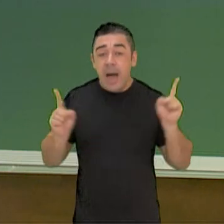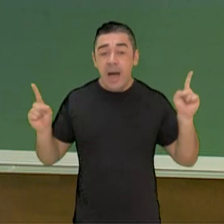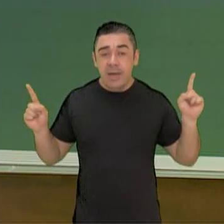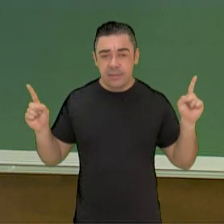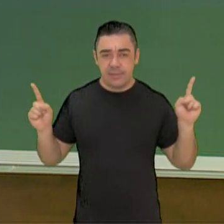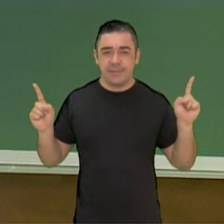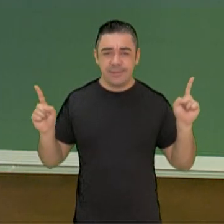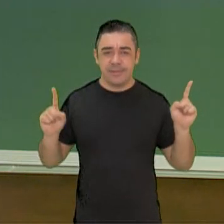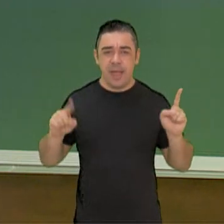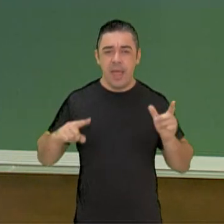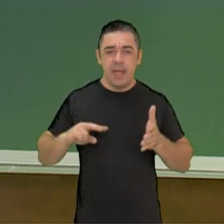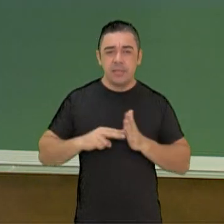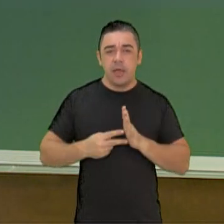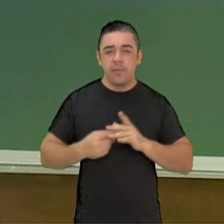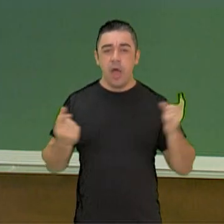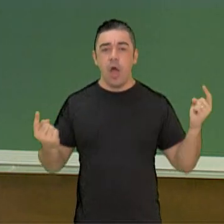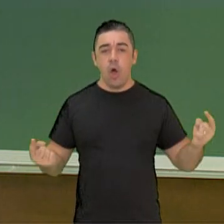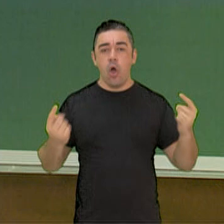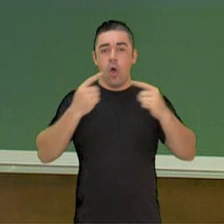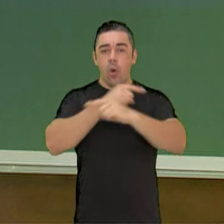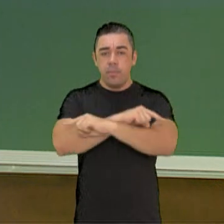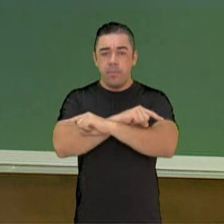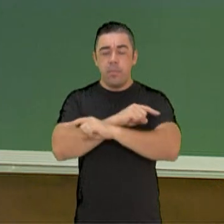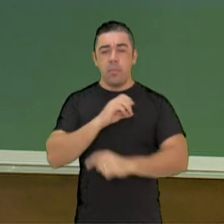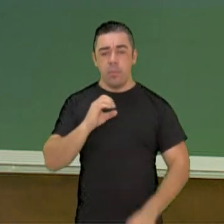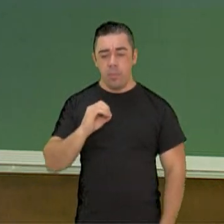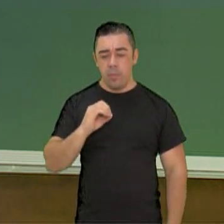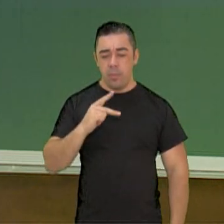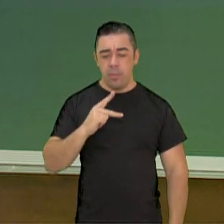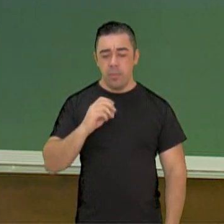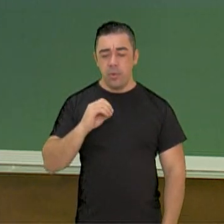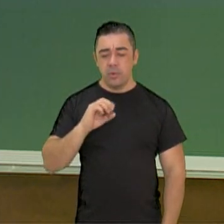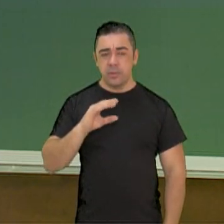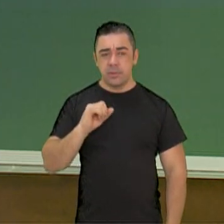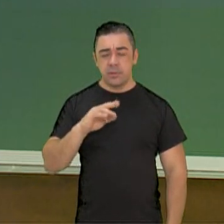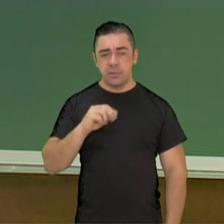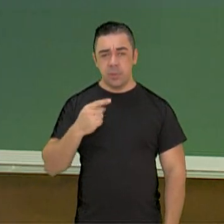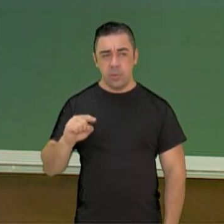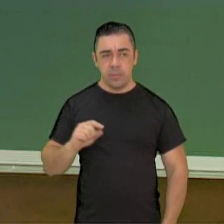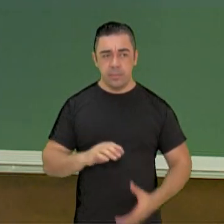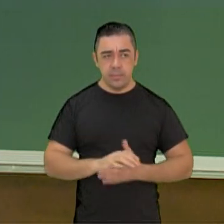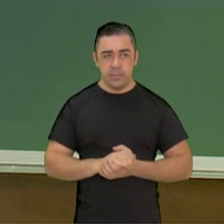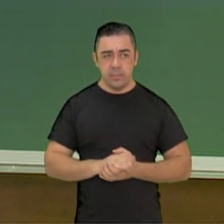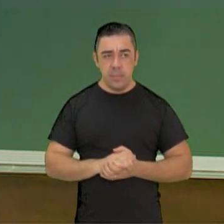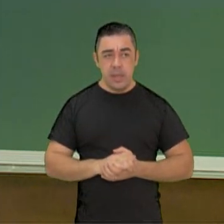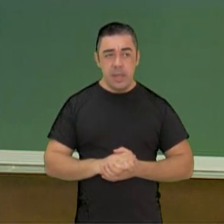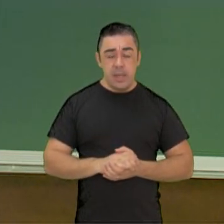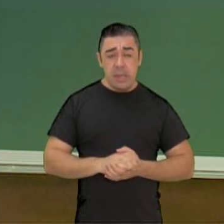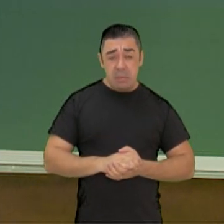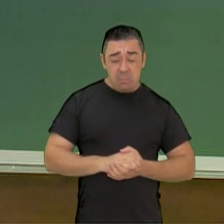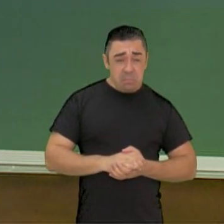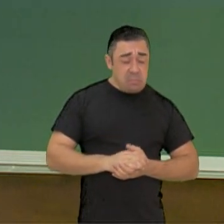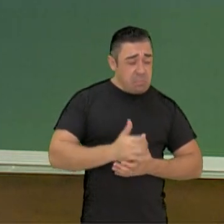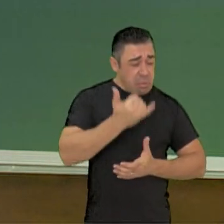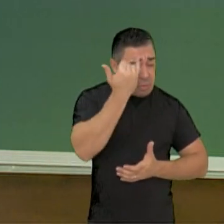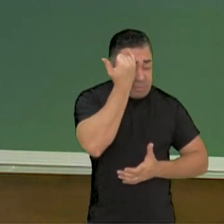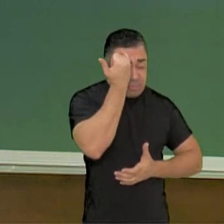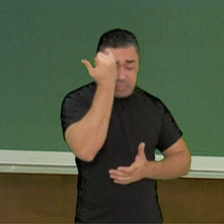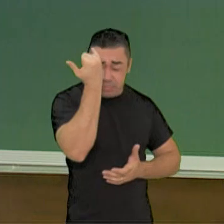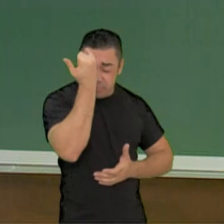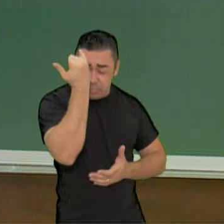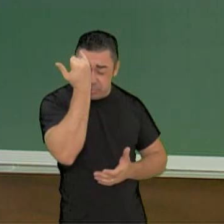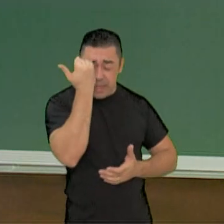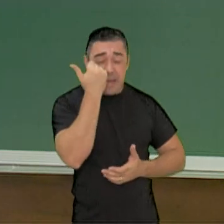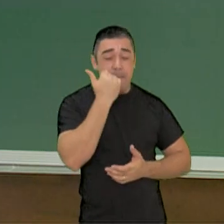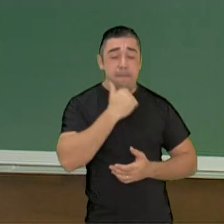nos lembrar a oposição. Prestem atenção agora. A preguiça é a mãe de todos os vícios,